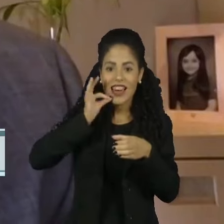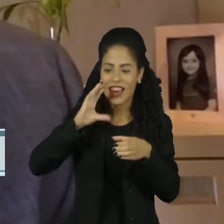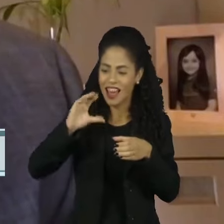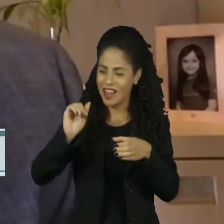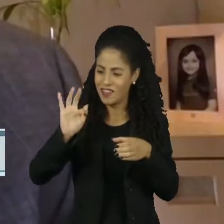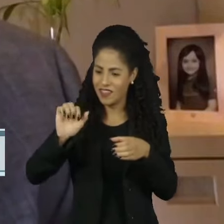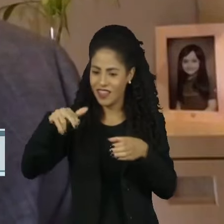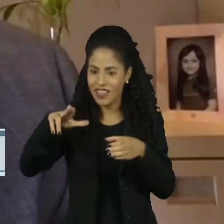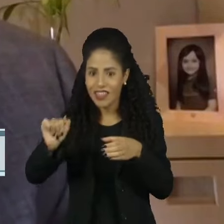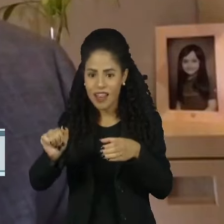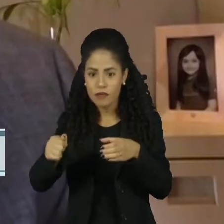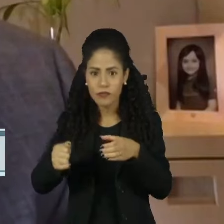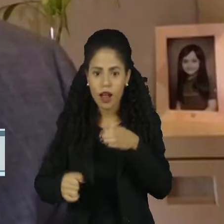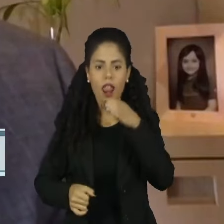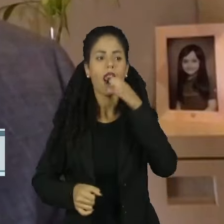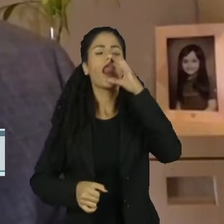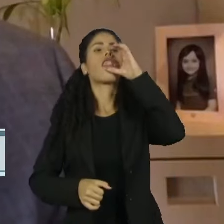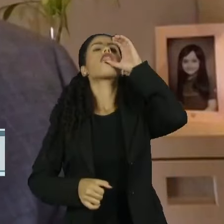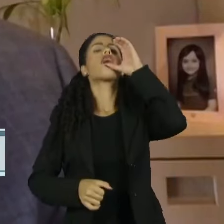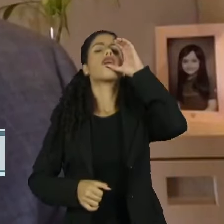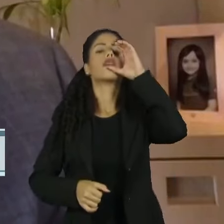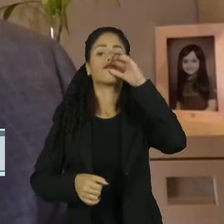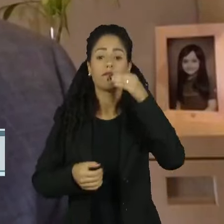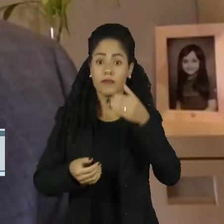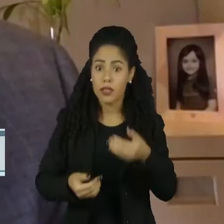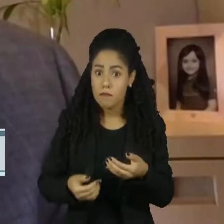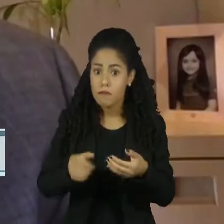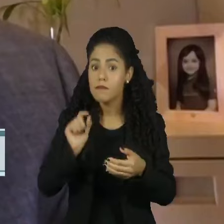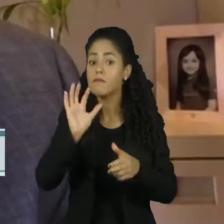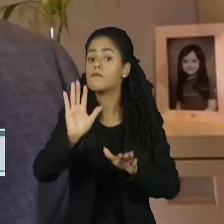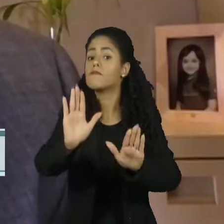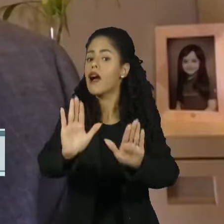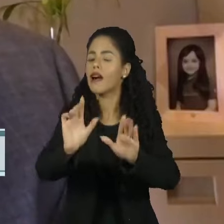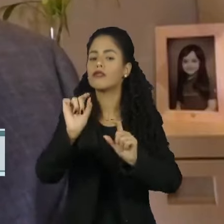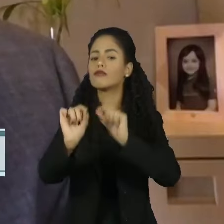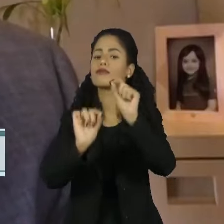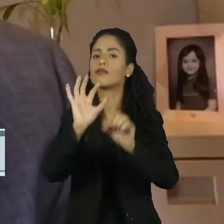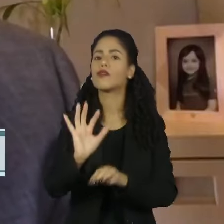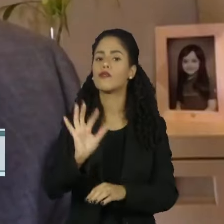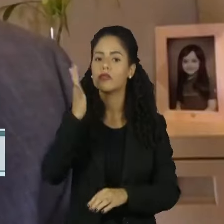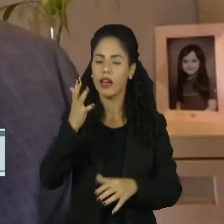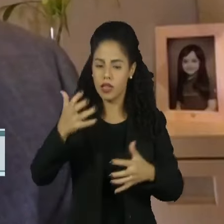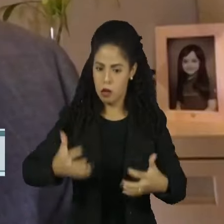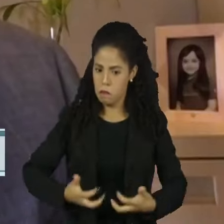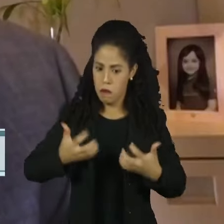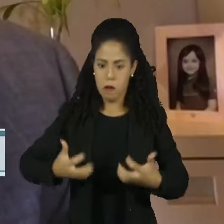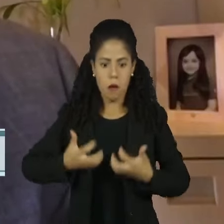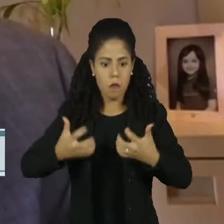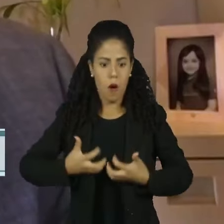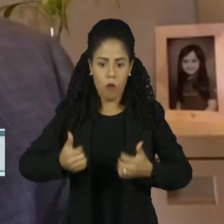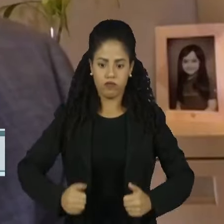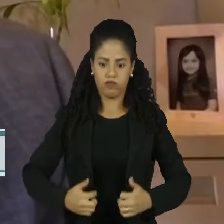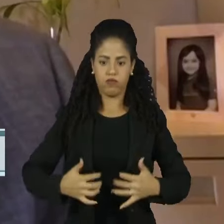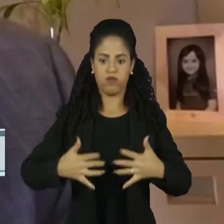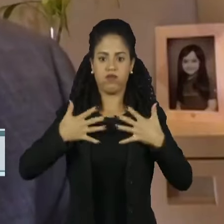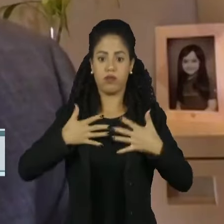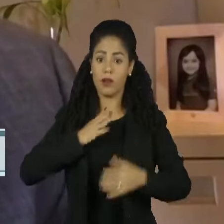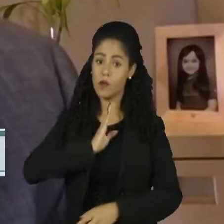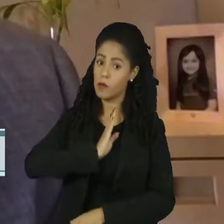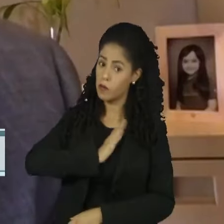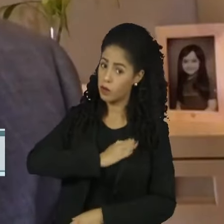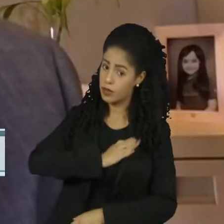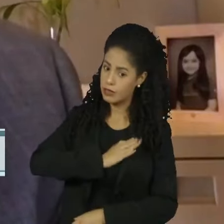essas medicações, essas substâncias, aumentam um efeito estimulante para o